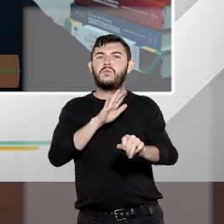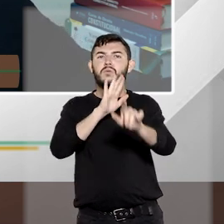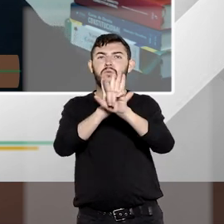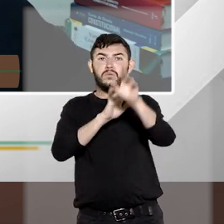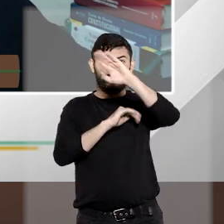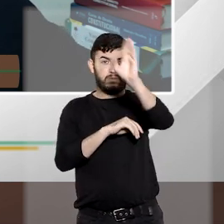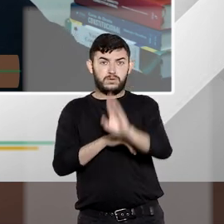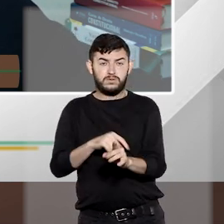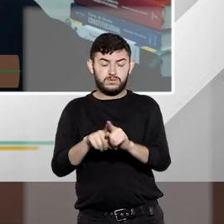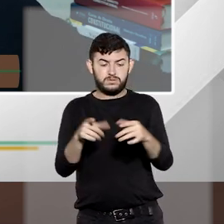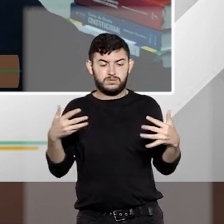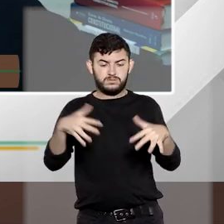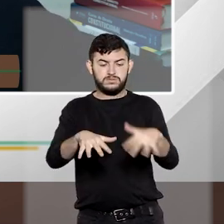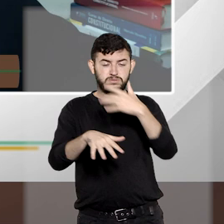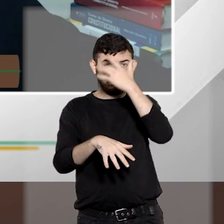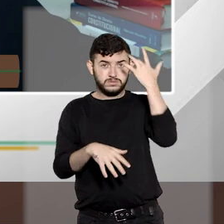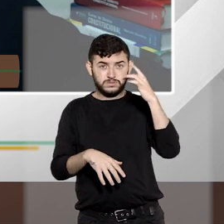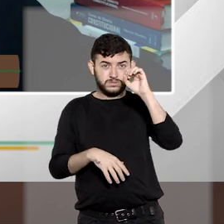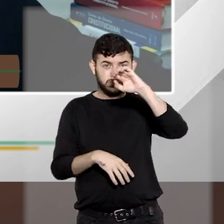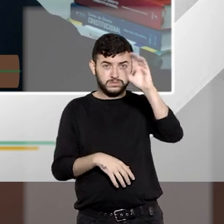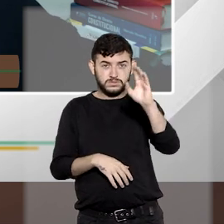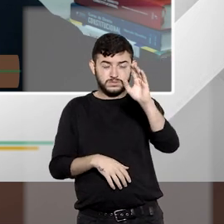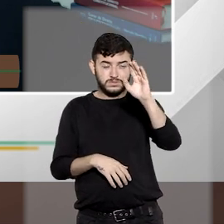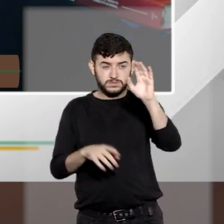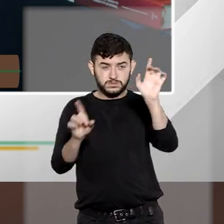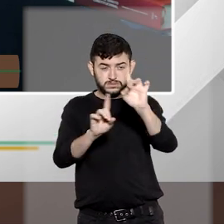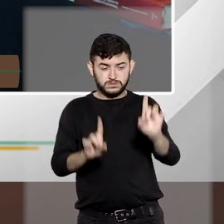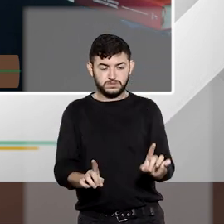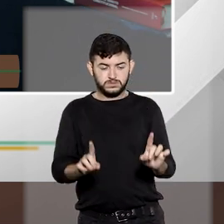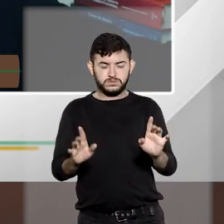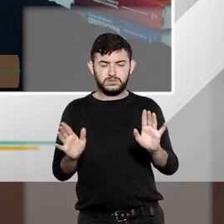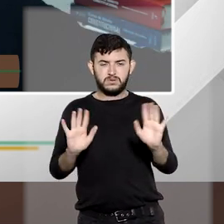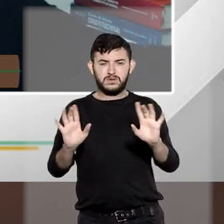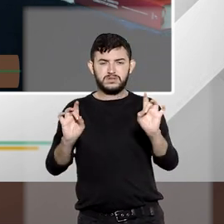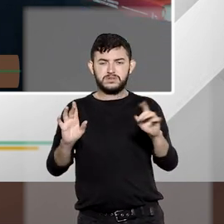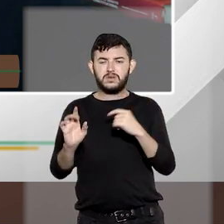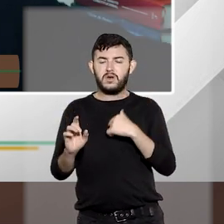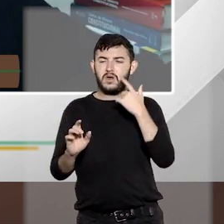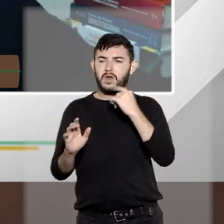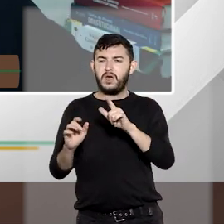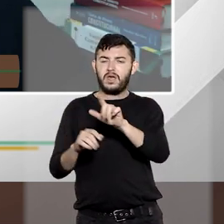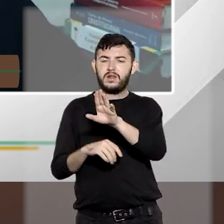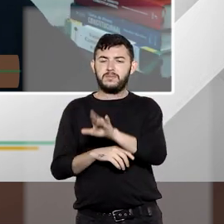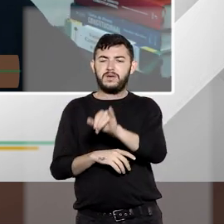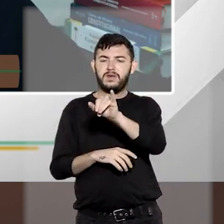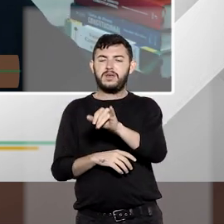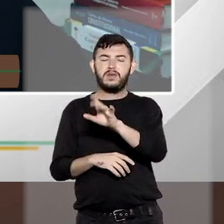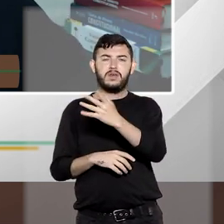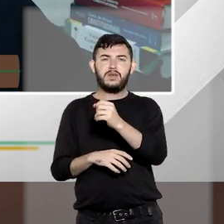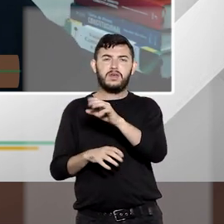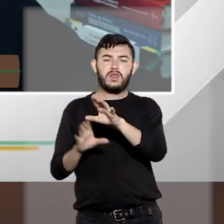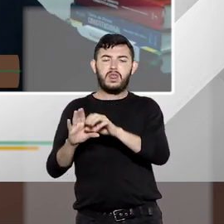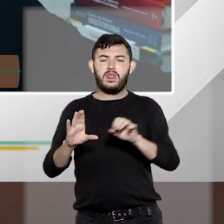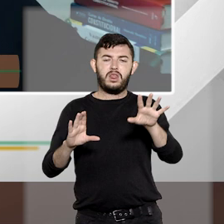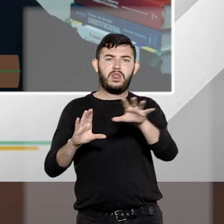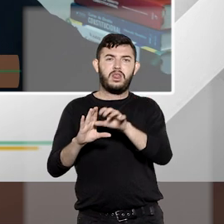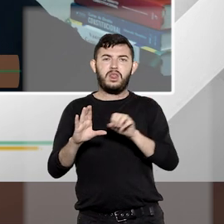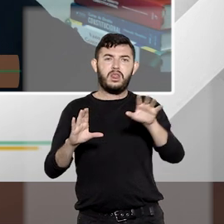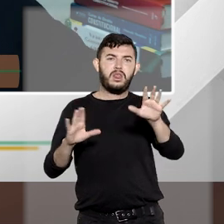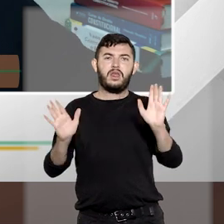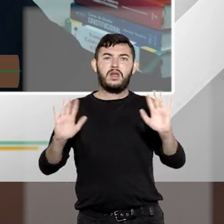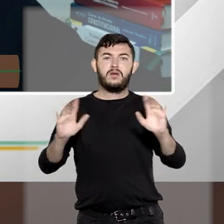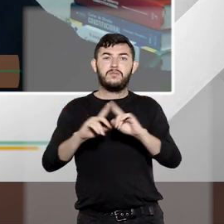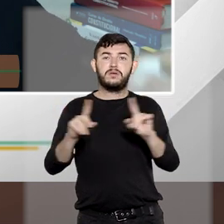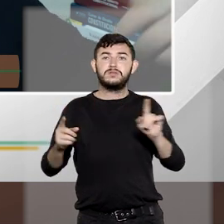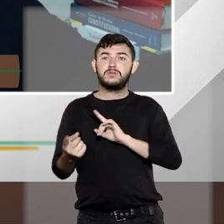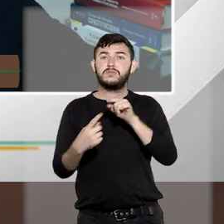com Deficiência. E aí eu digo que não é só no sentido de ficarem replicando a LBI no âmbito da legislação local, não, mas no fato, sim,